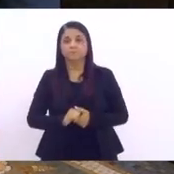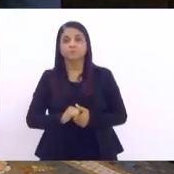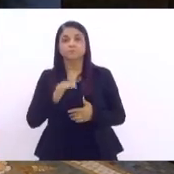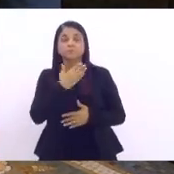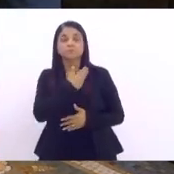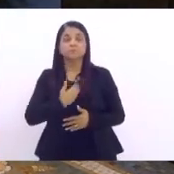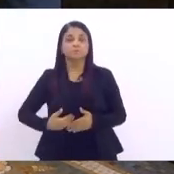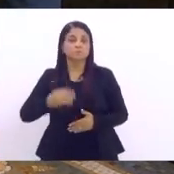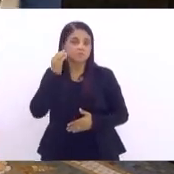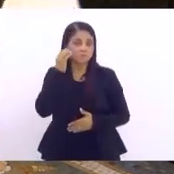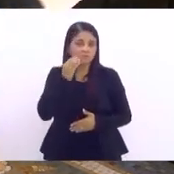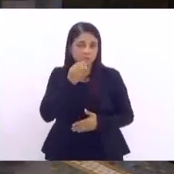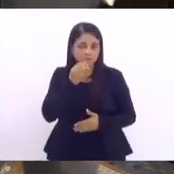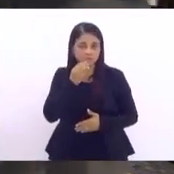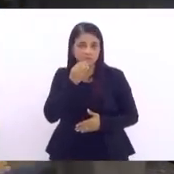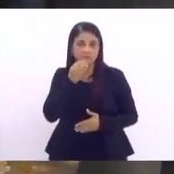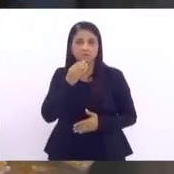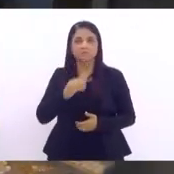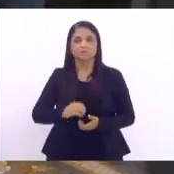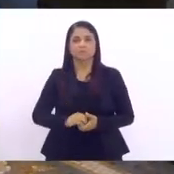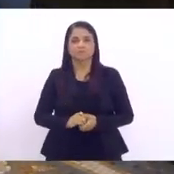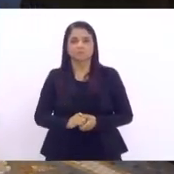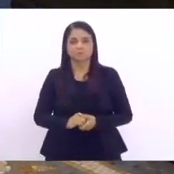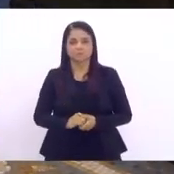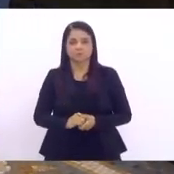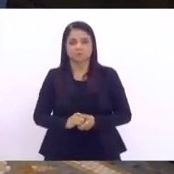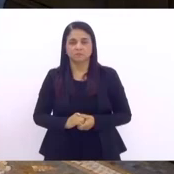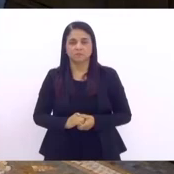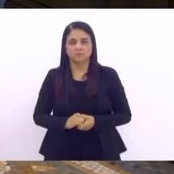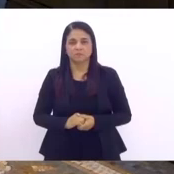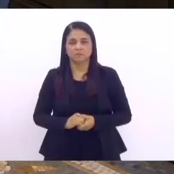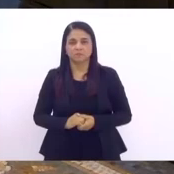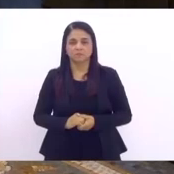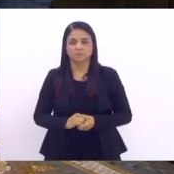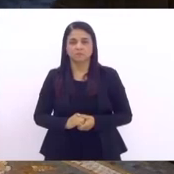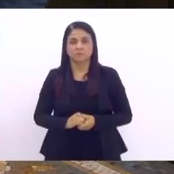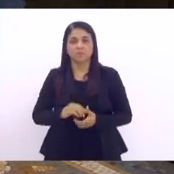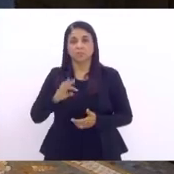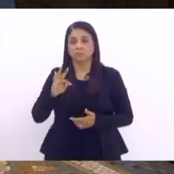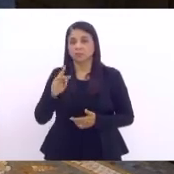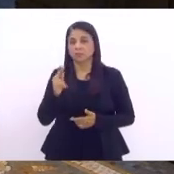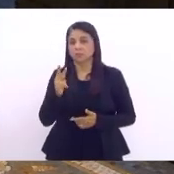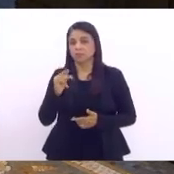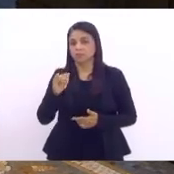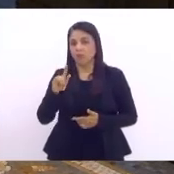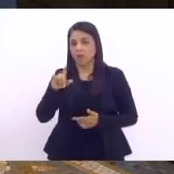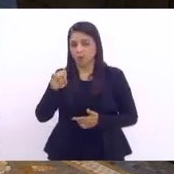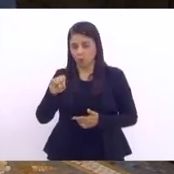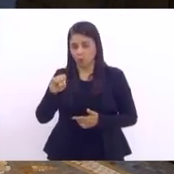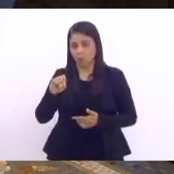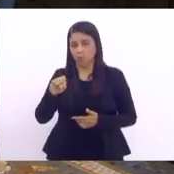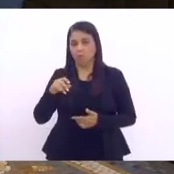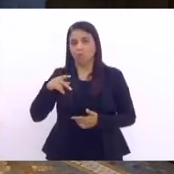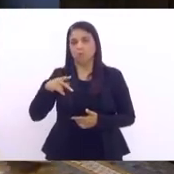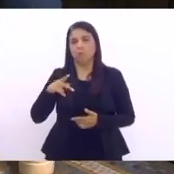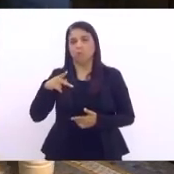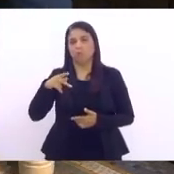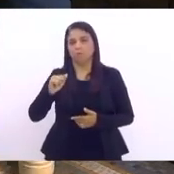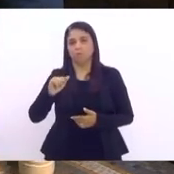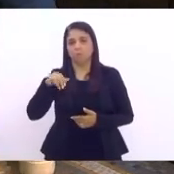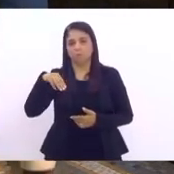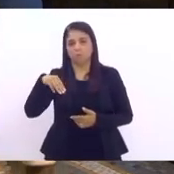o governador, em exercício, Tiago Pampolha, há uns meses atrás editou um